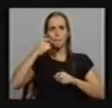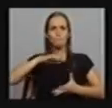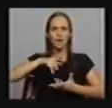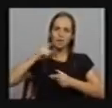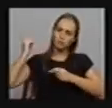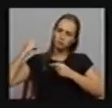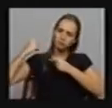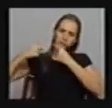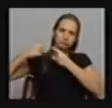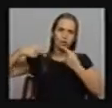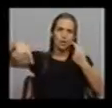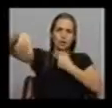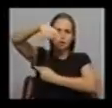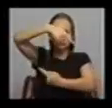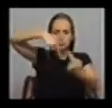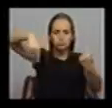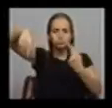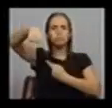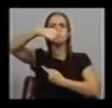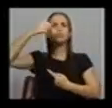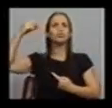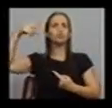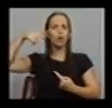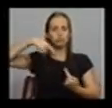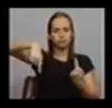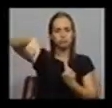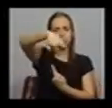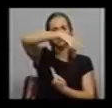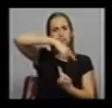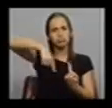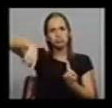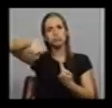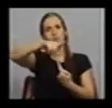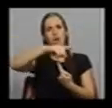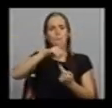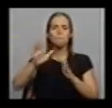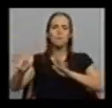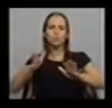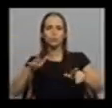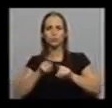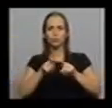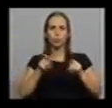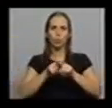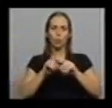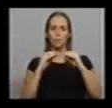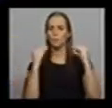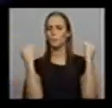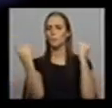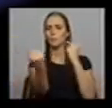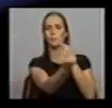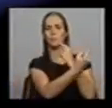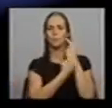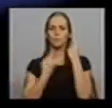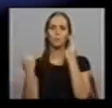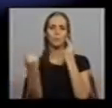que orbitam o Sol, no nosso Sistema Solar, eles orbitam mais ou menos no mesmo plano, chamado plano da eclíptica. Enfim, há uma variação